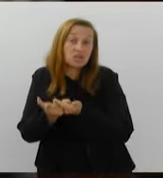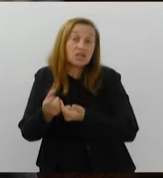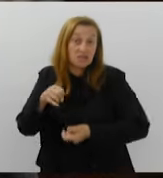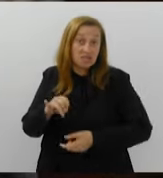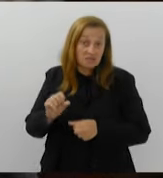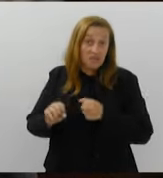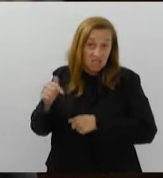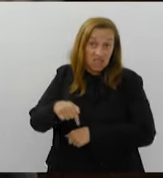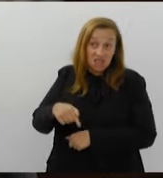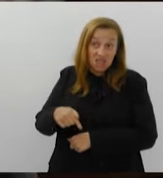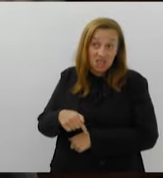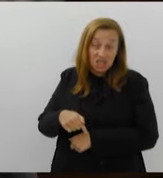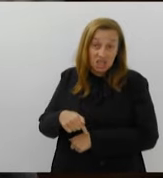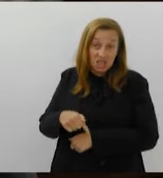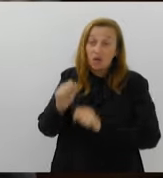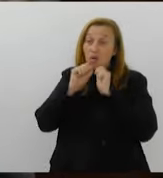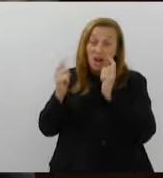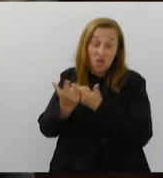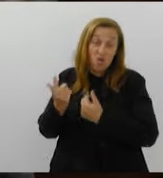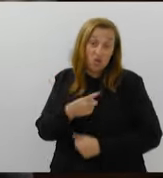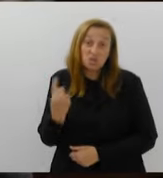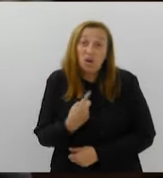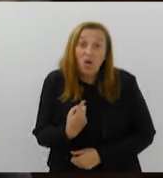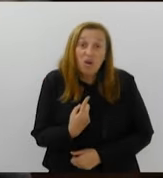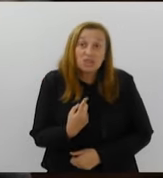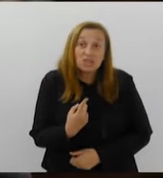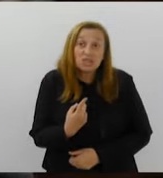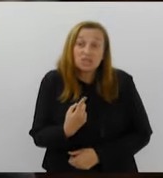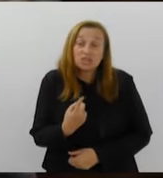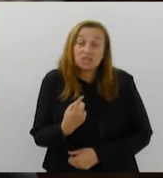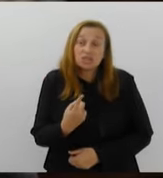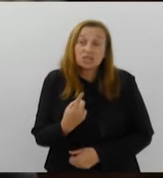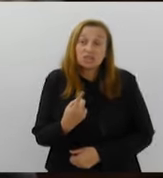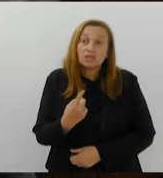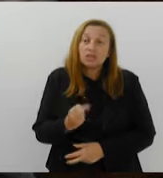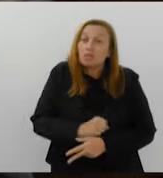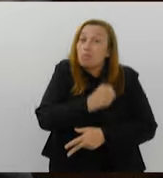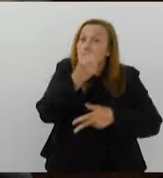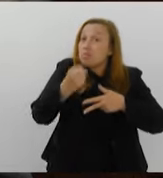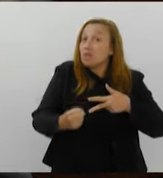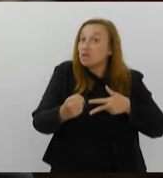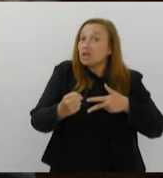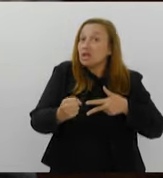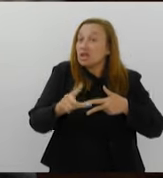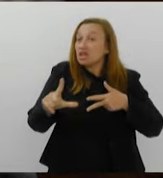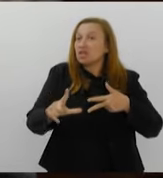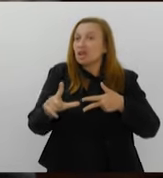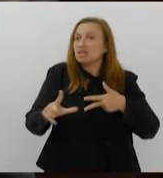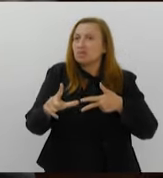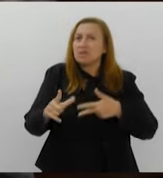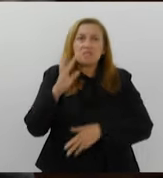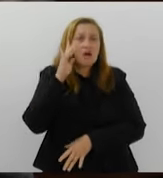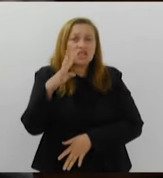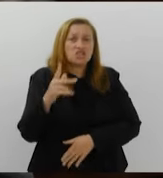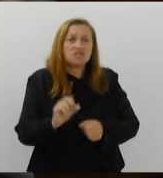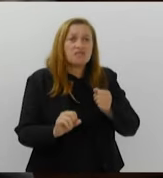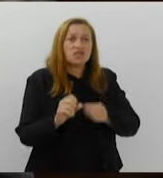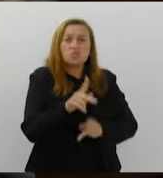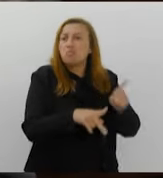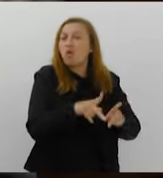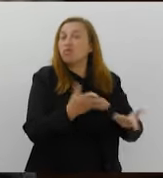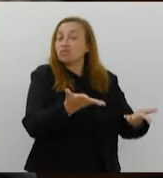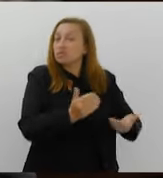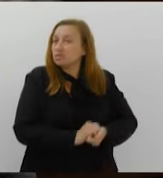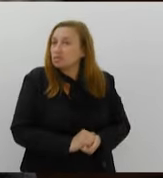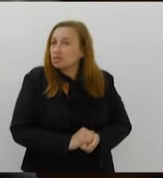aqui com a Assembleia Legislativa, nós, que somos poderes constituídos pelo povo, imagina o que ele faz com o povo. Imagina o que ele faz com o